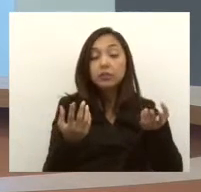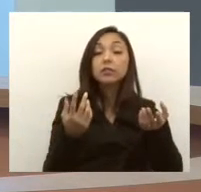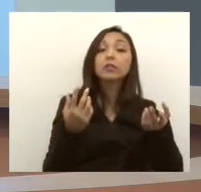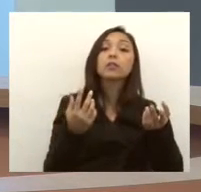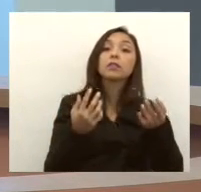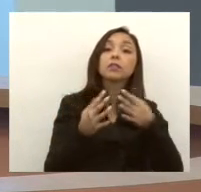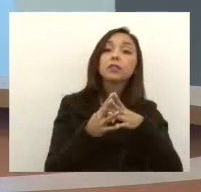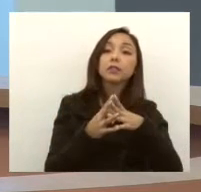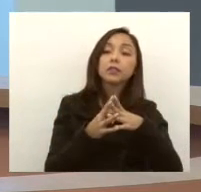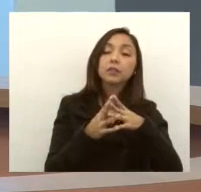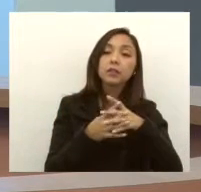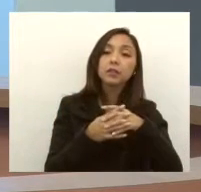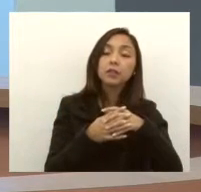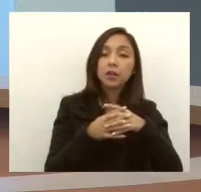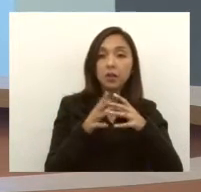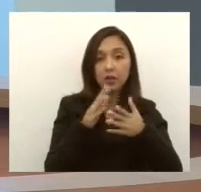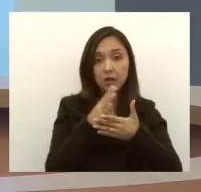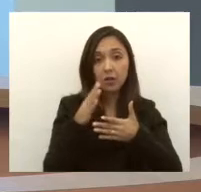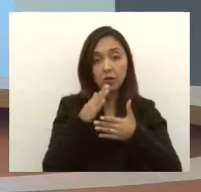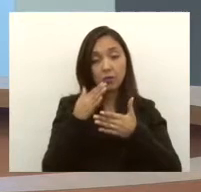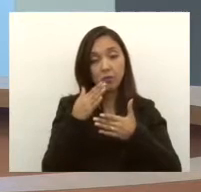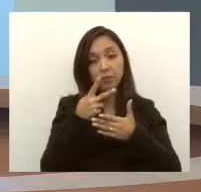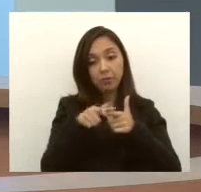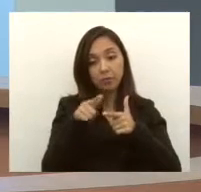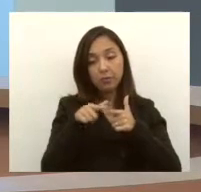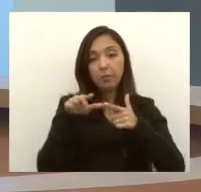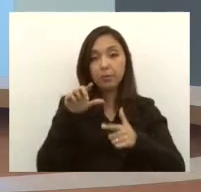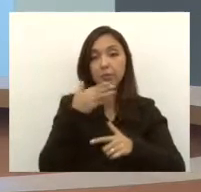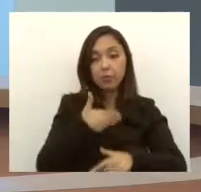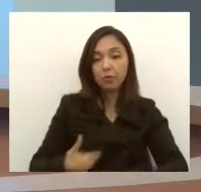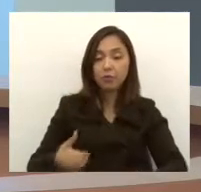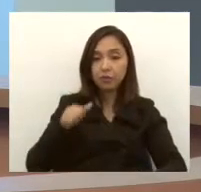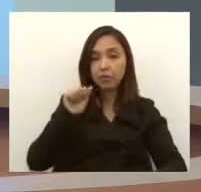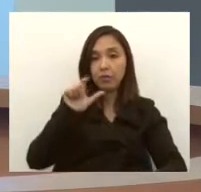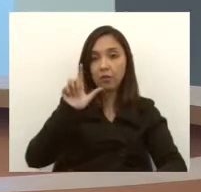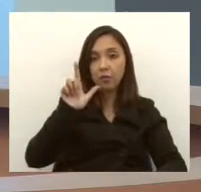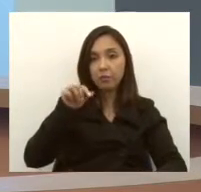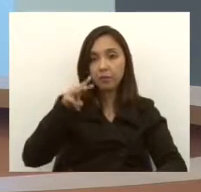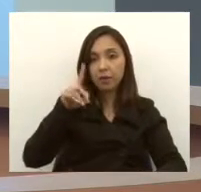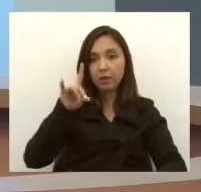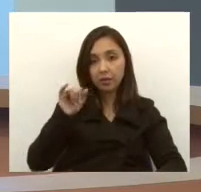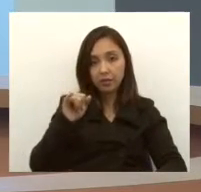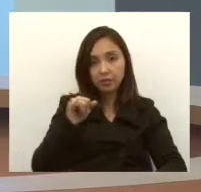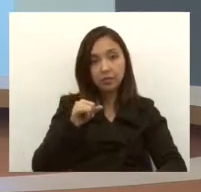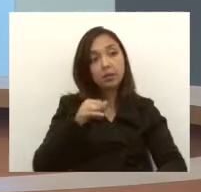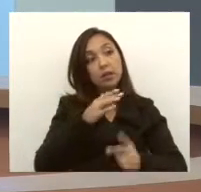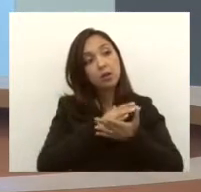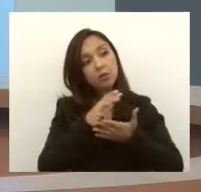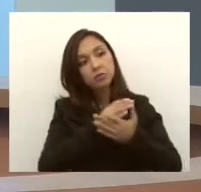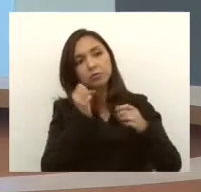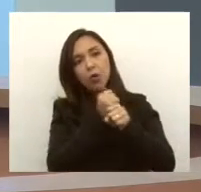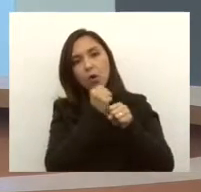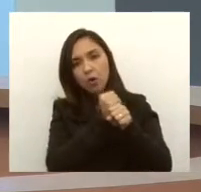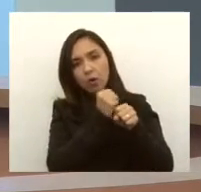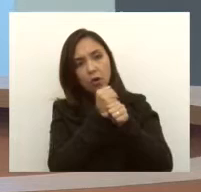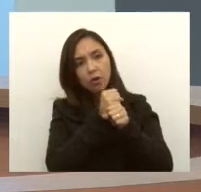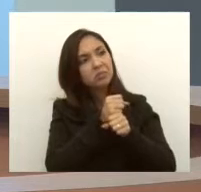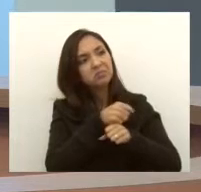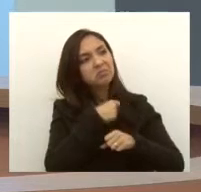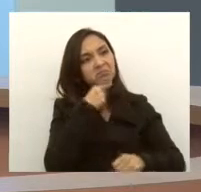falou, o problema do governo Almeida é que se gastou muito dinheiro com obras faraônicas que não